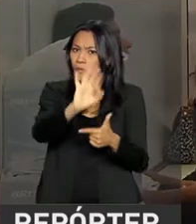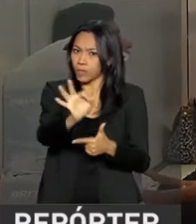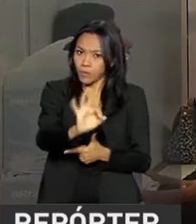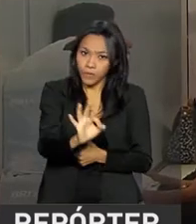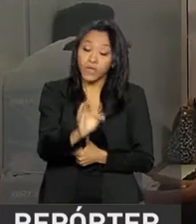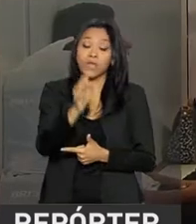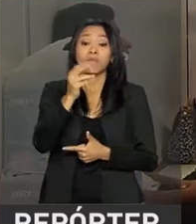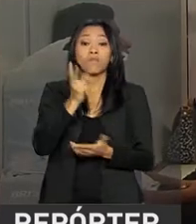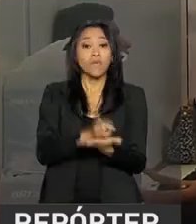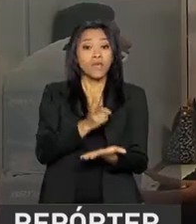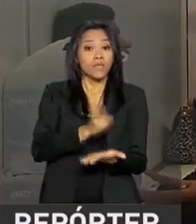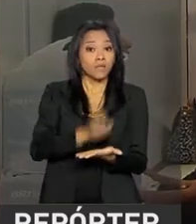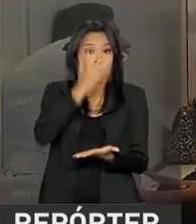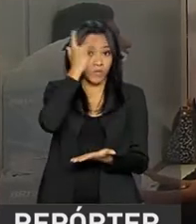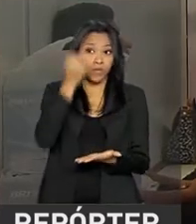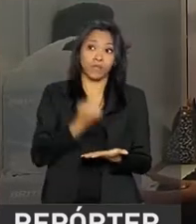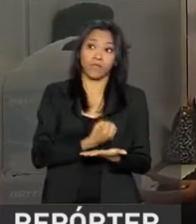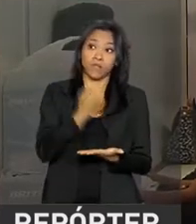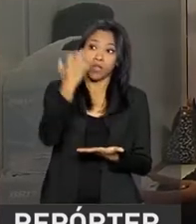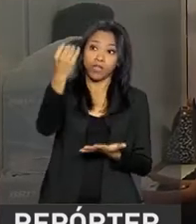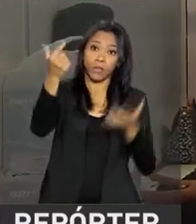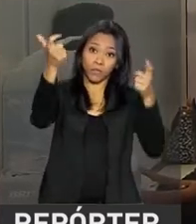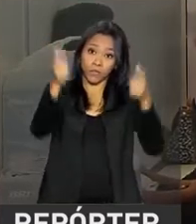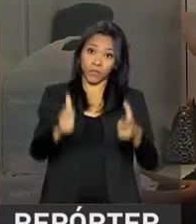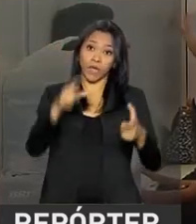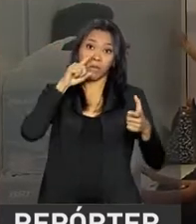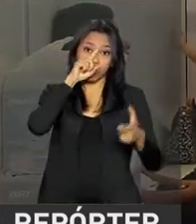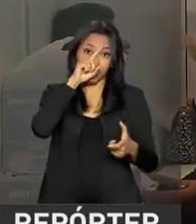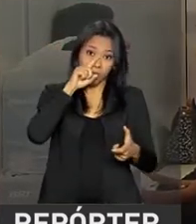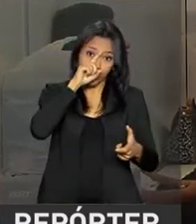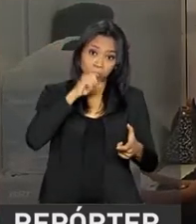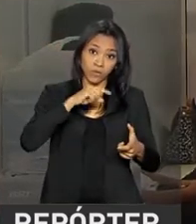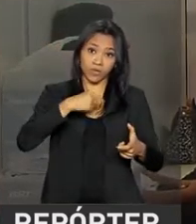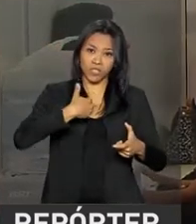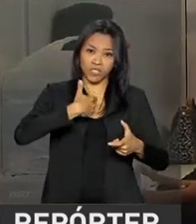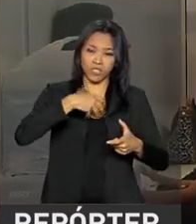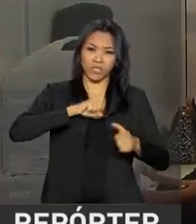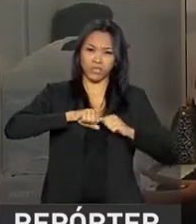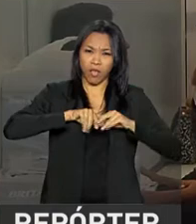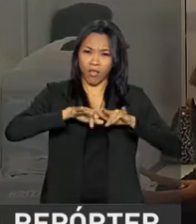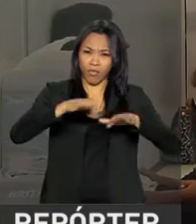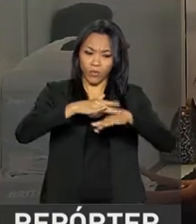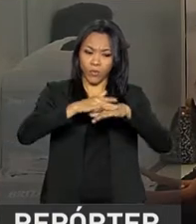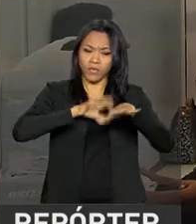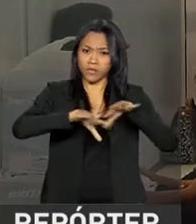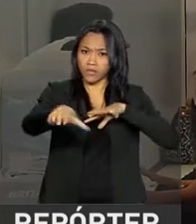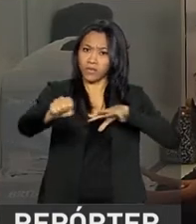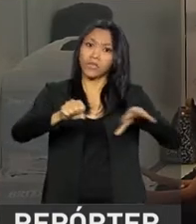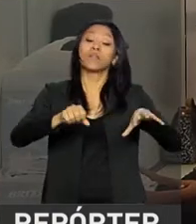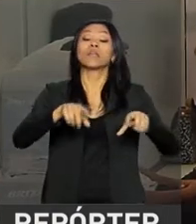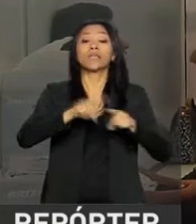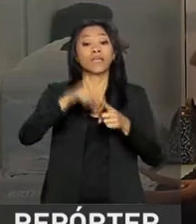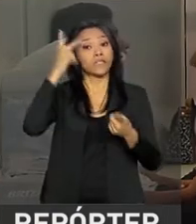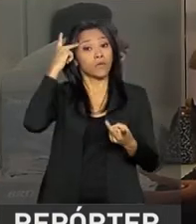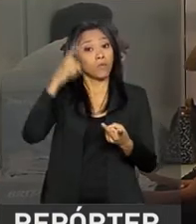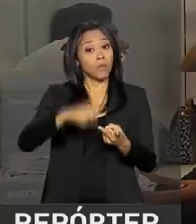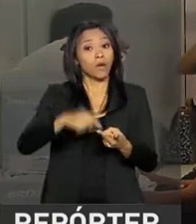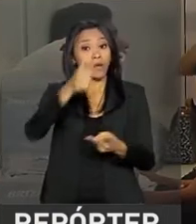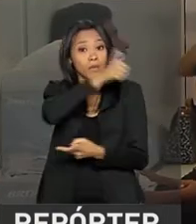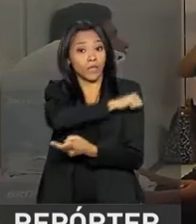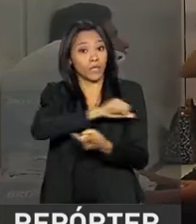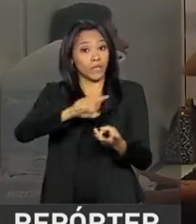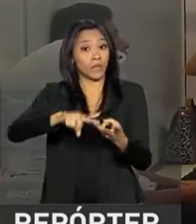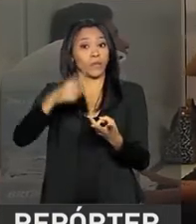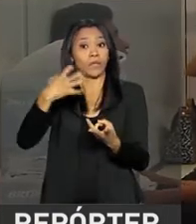vai viajar para as áreas que estão com maior risco de transmissão, nesse momento, que são São Paulo, Rio de Janeiro e Bahia, elas